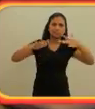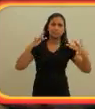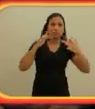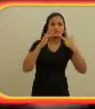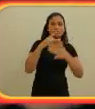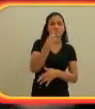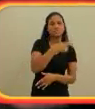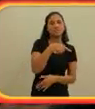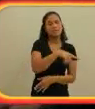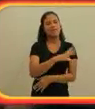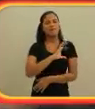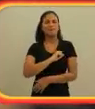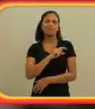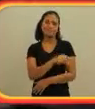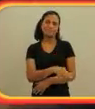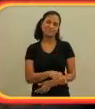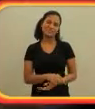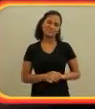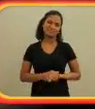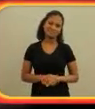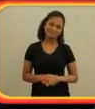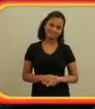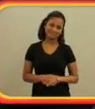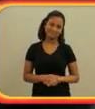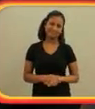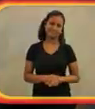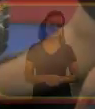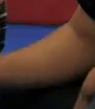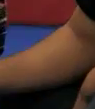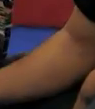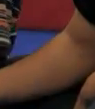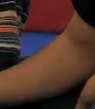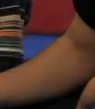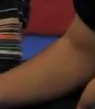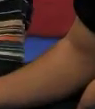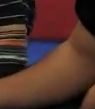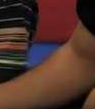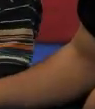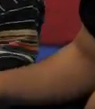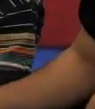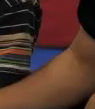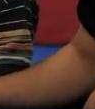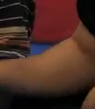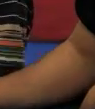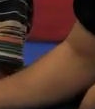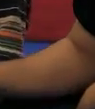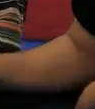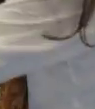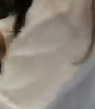mão tocando, vibração de contato com a mão, que ele adora também.